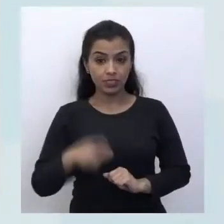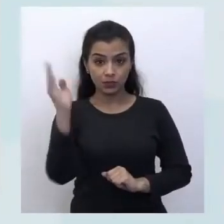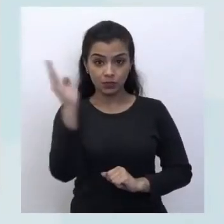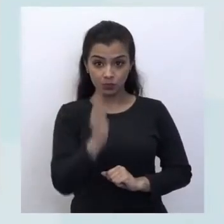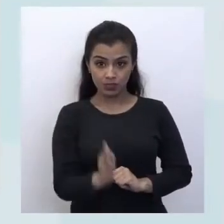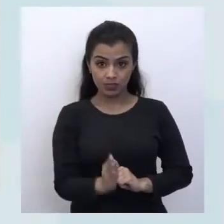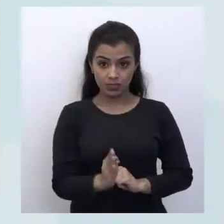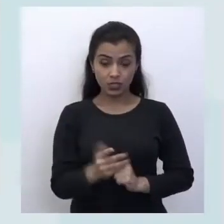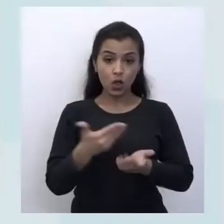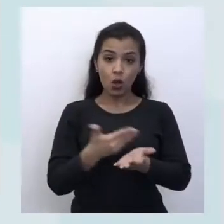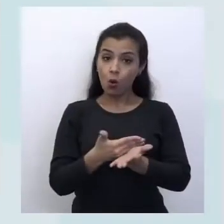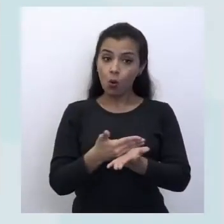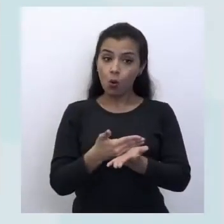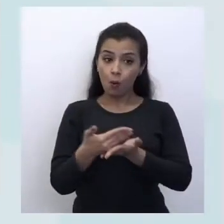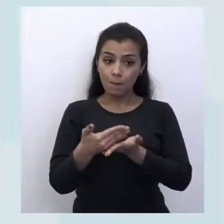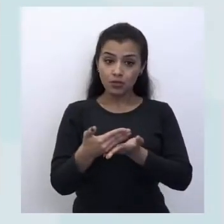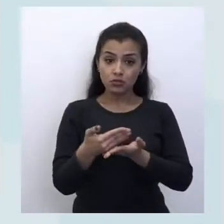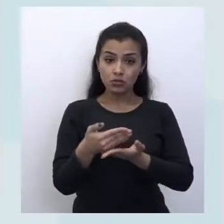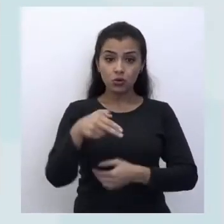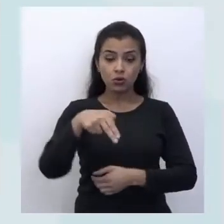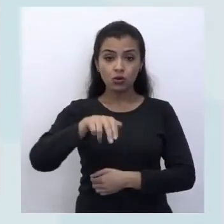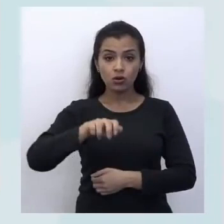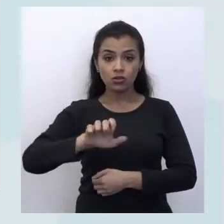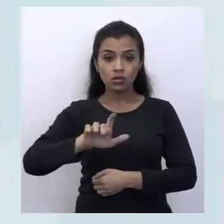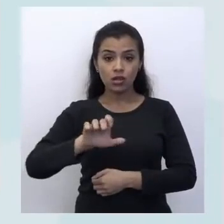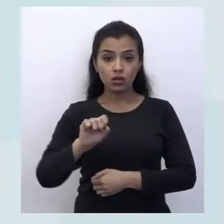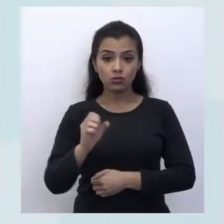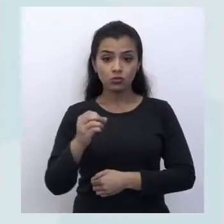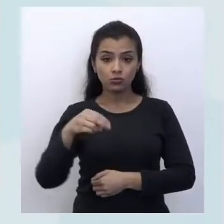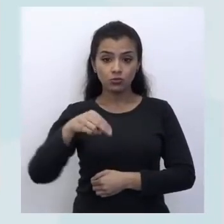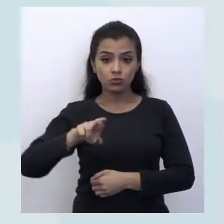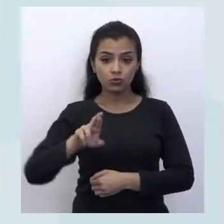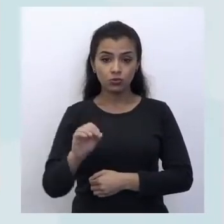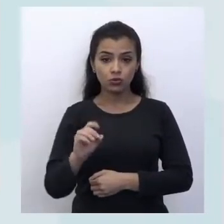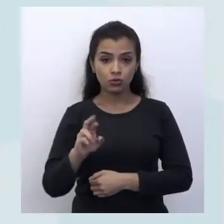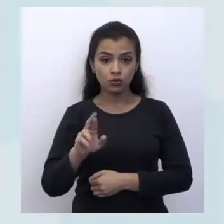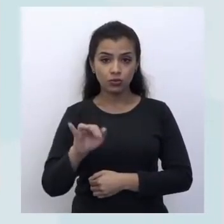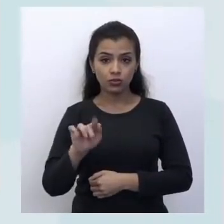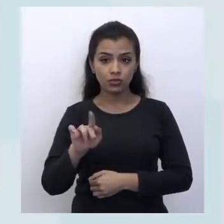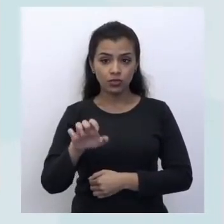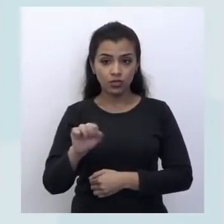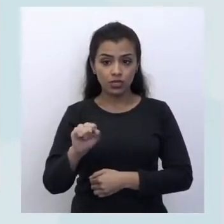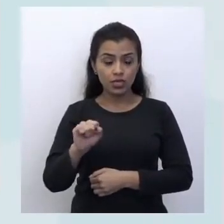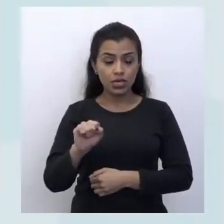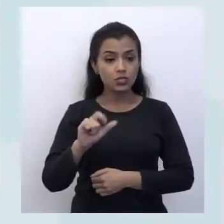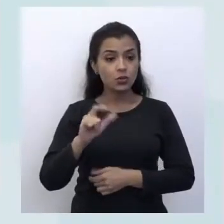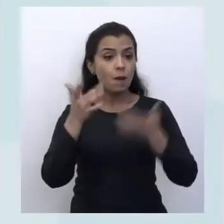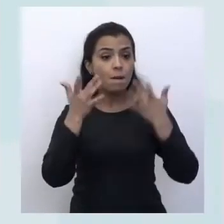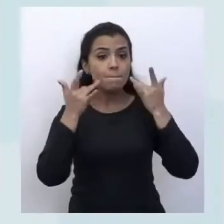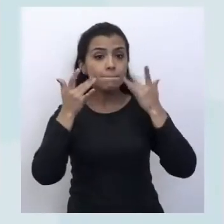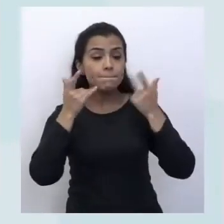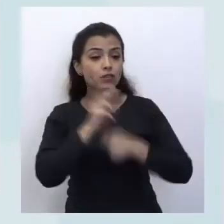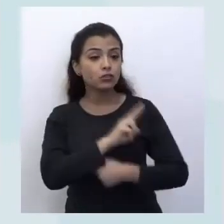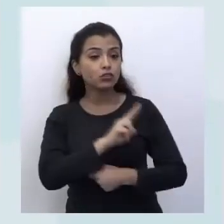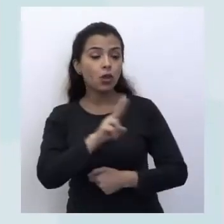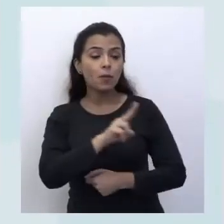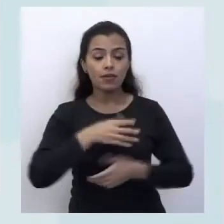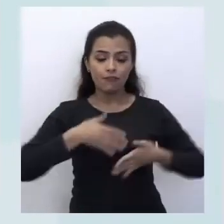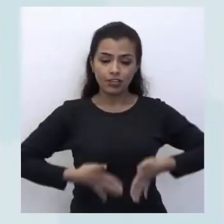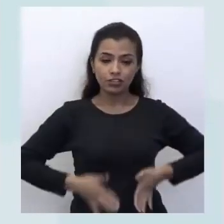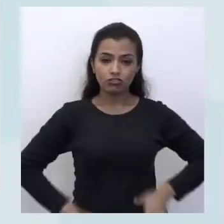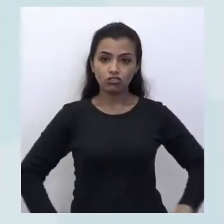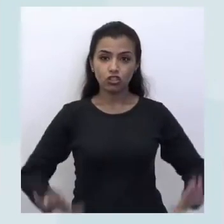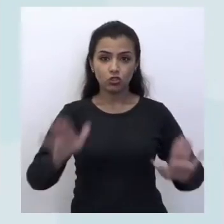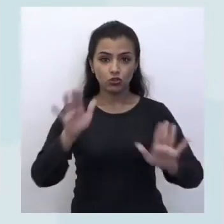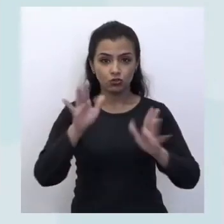teve início com Nelson Rodrigues, com a peça Vestido de Noiva, que foi em 1943. Não é que assim teve início, começou